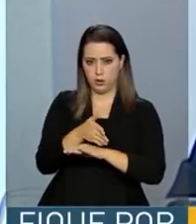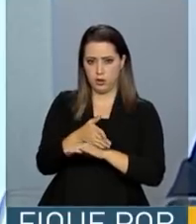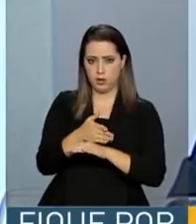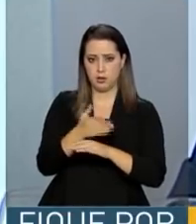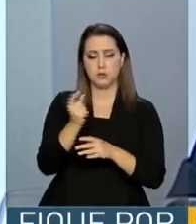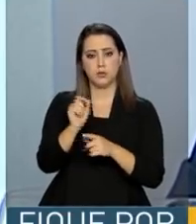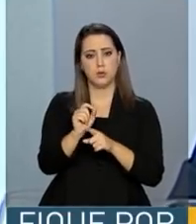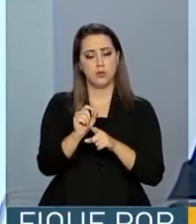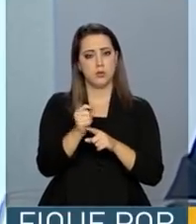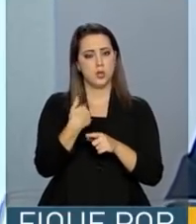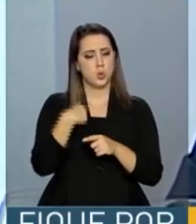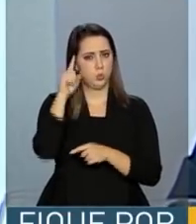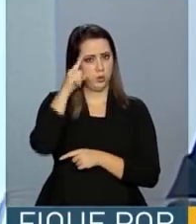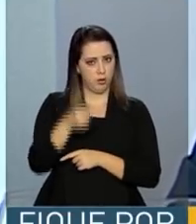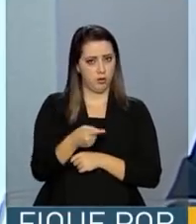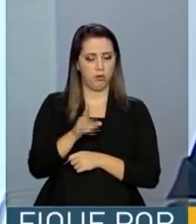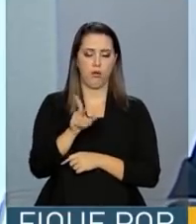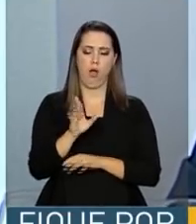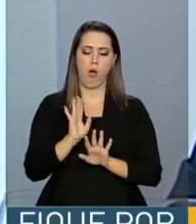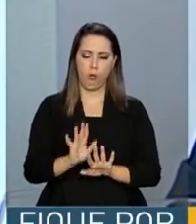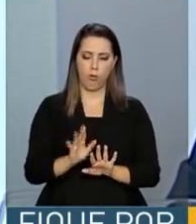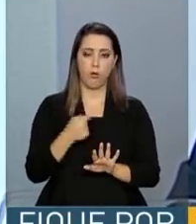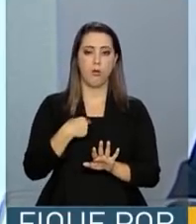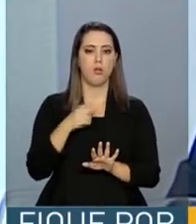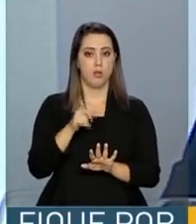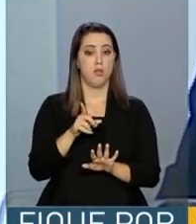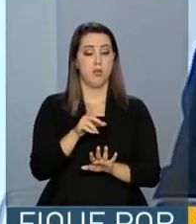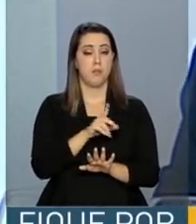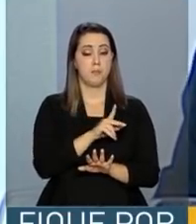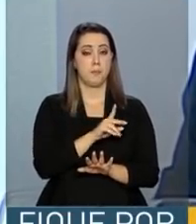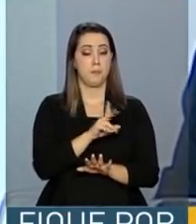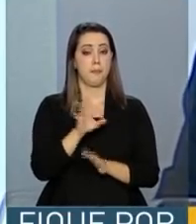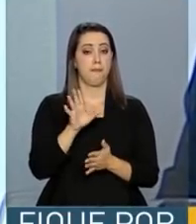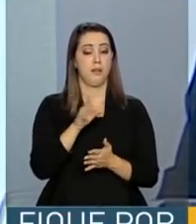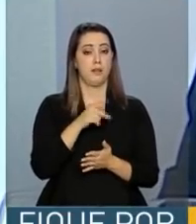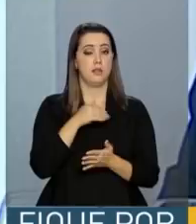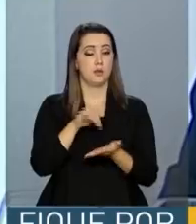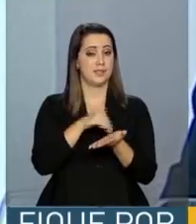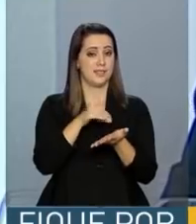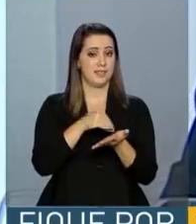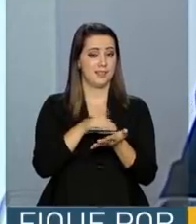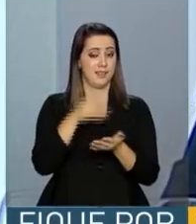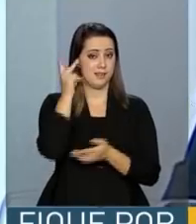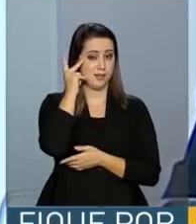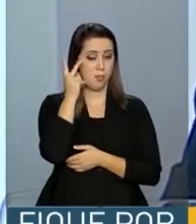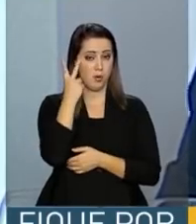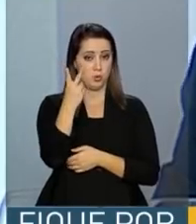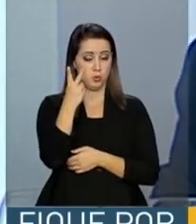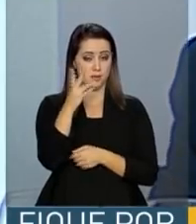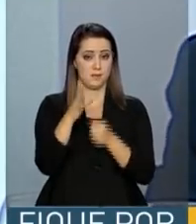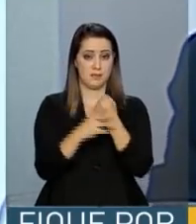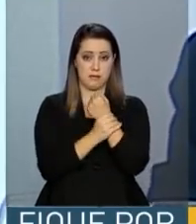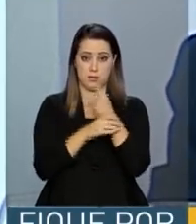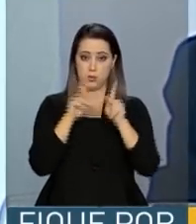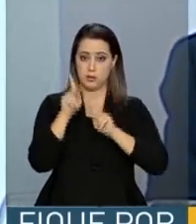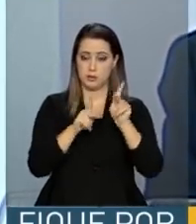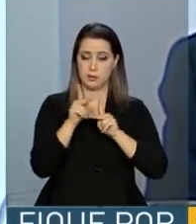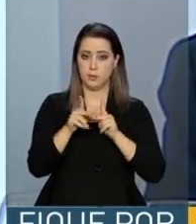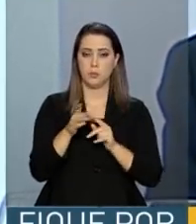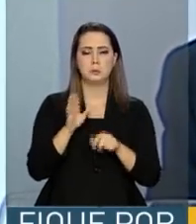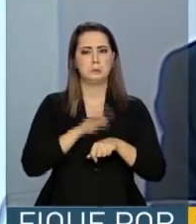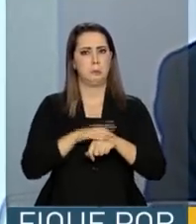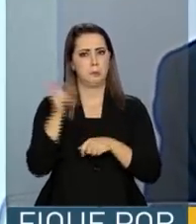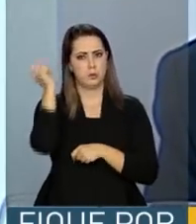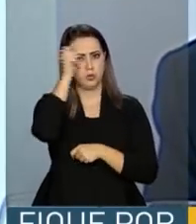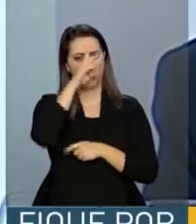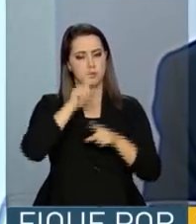eu fui secretário da segurança pública duas vezes com muito sucesso em são paulo em momentos dificílimos não é mas isso não significa que